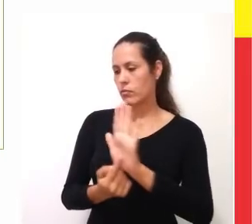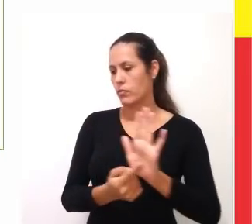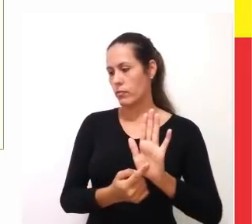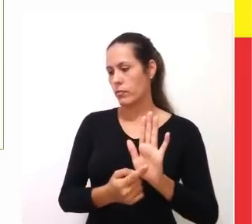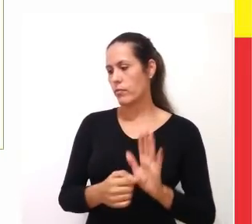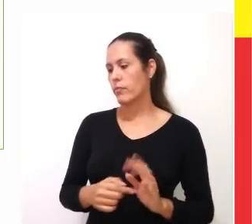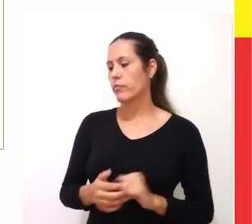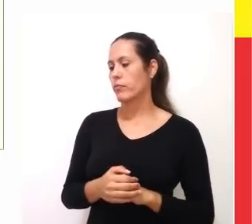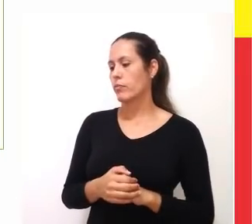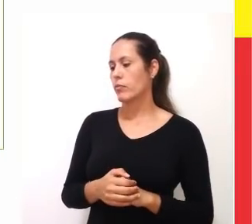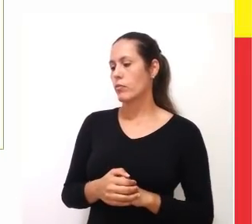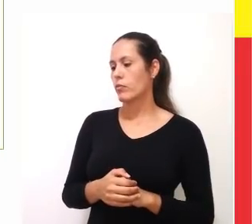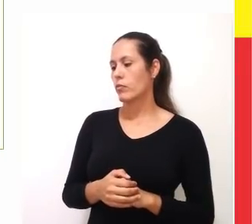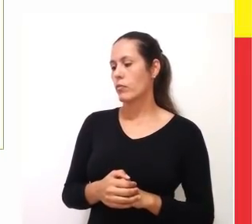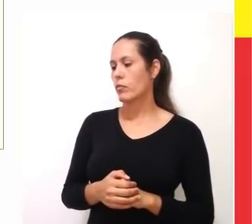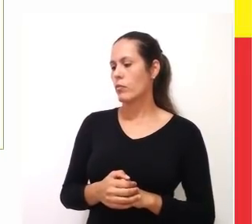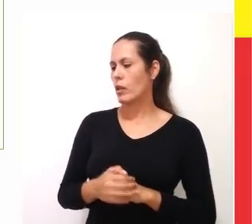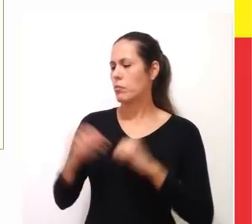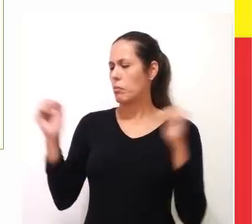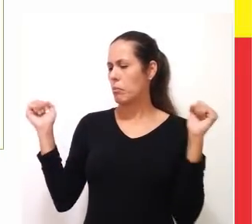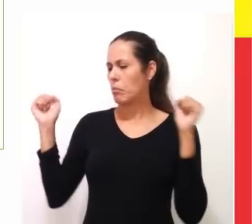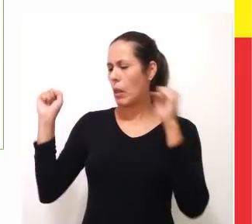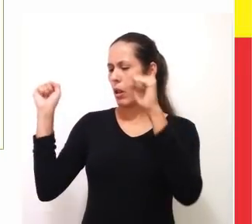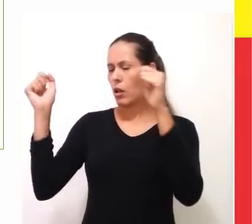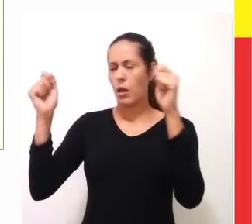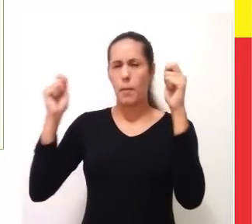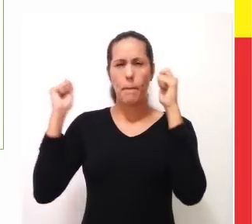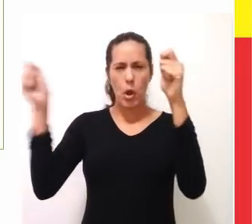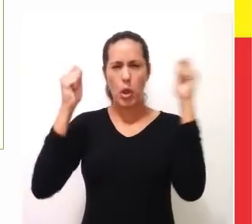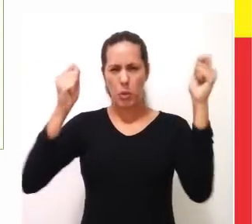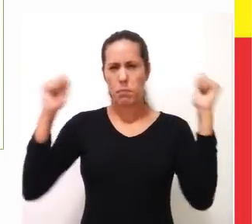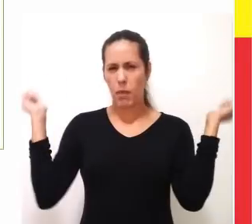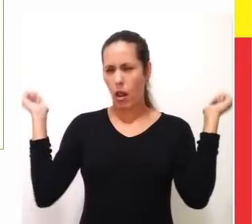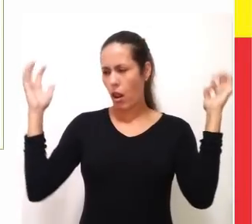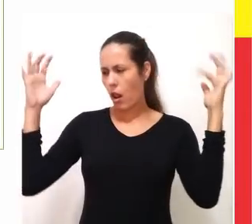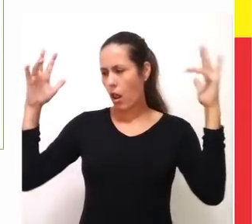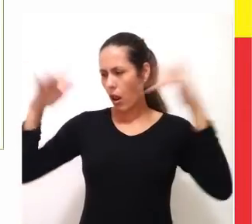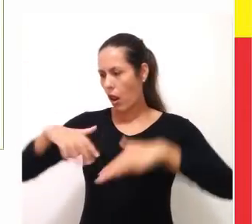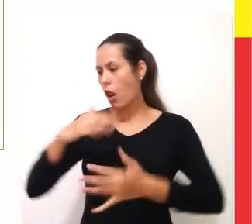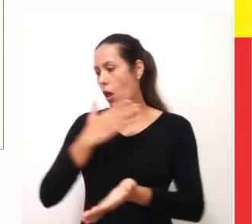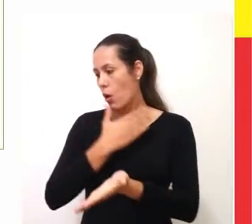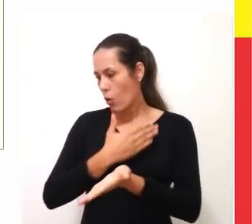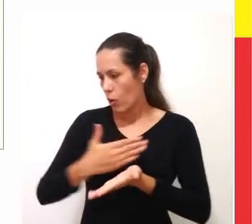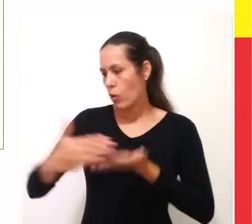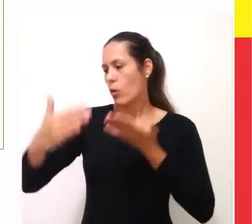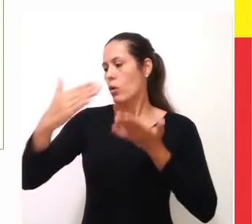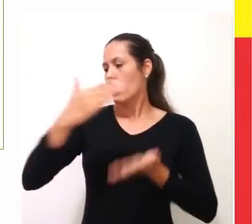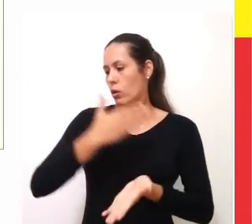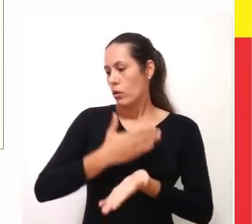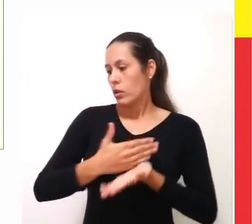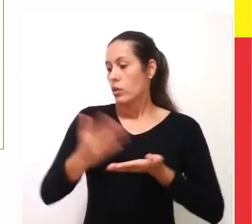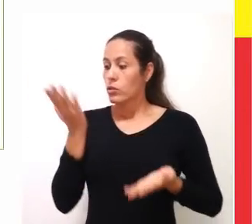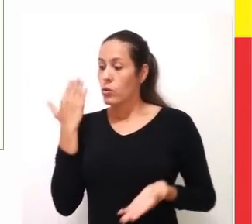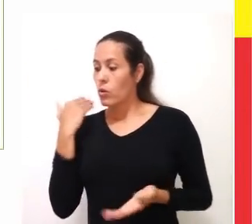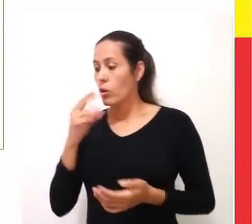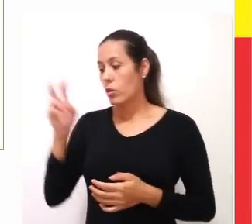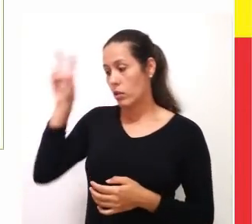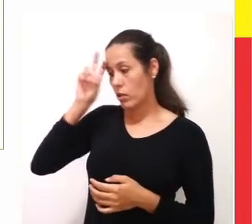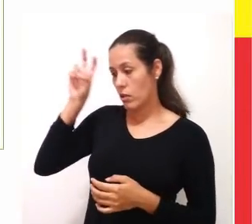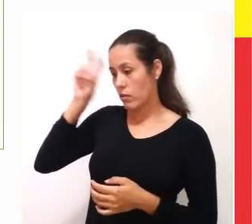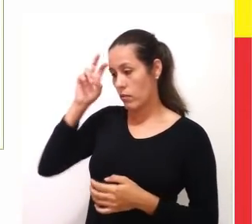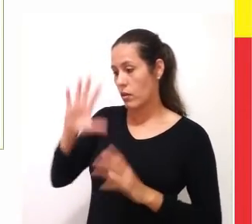A série de protestos começou na quinta, com cerca de 2.000